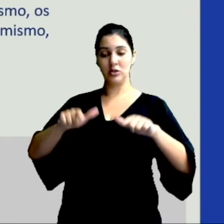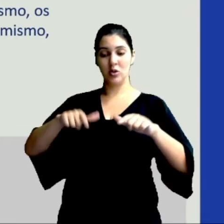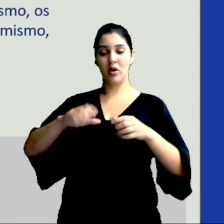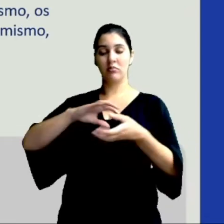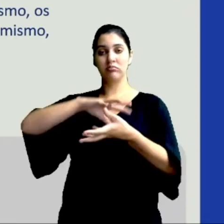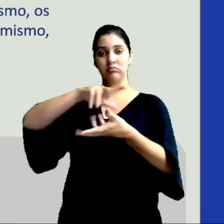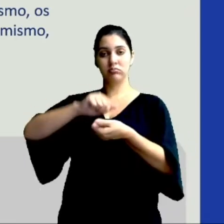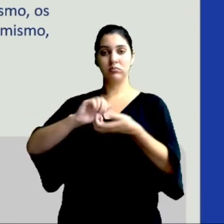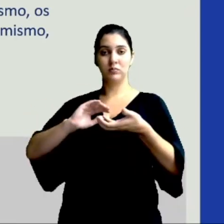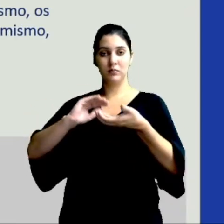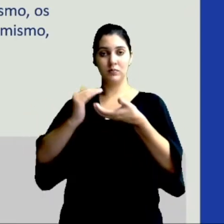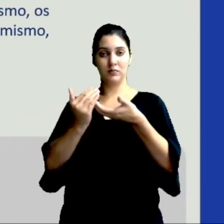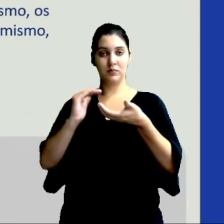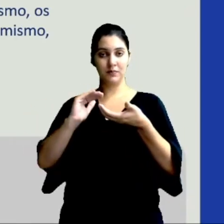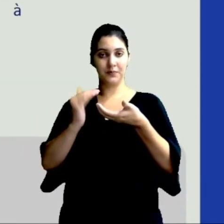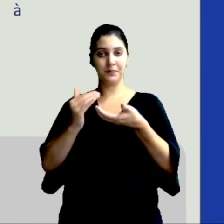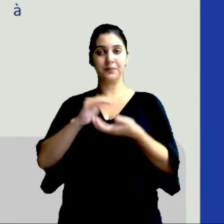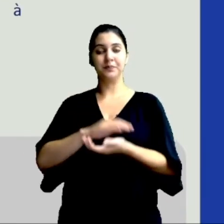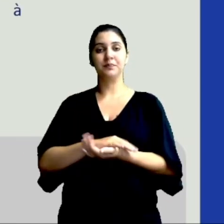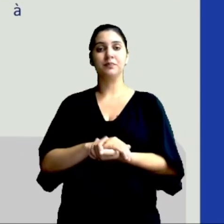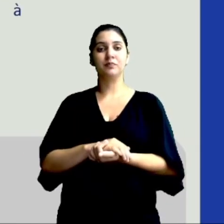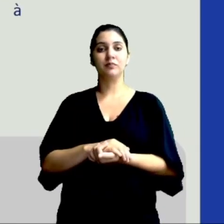Médio.